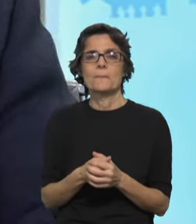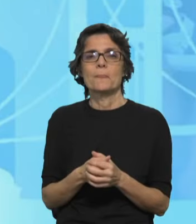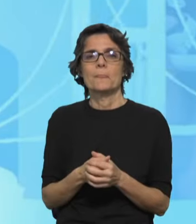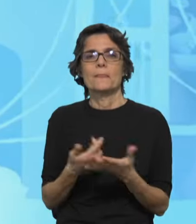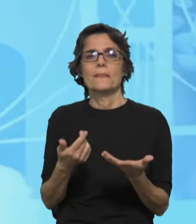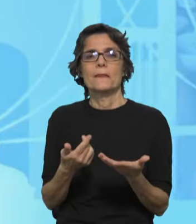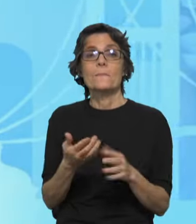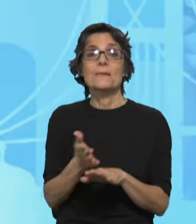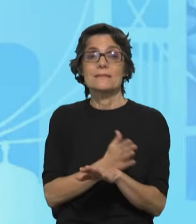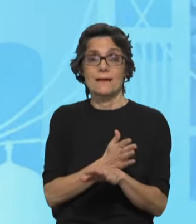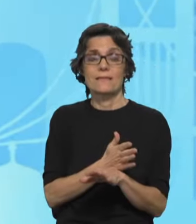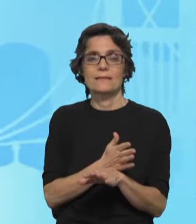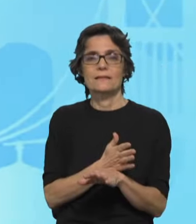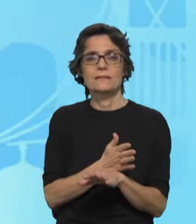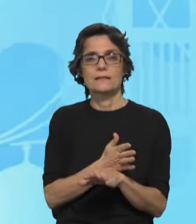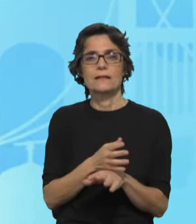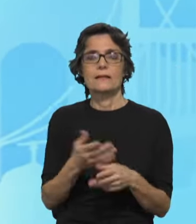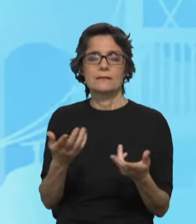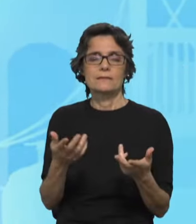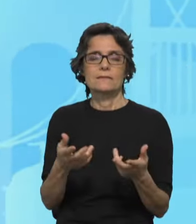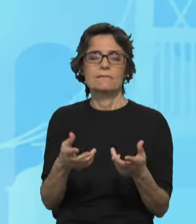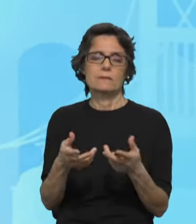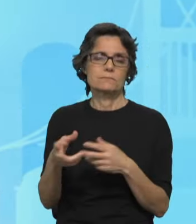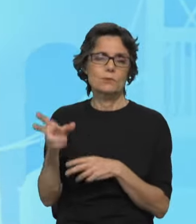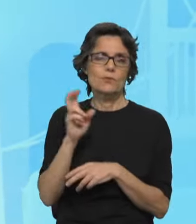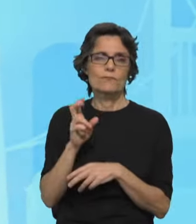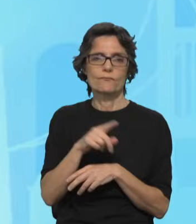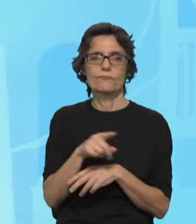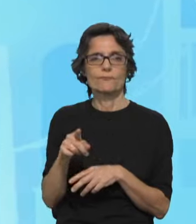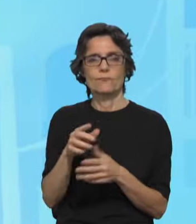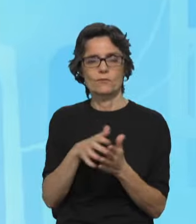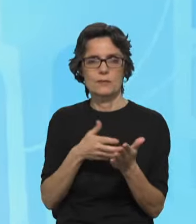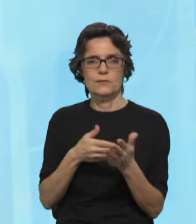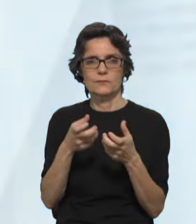Antes de pedir análise do texto do Evangelho ao Padre Joaquim Canhão, vamos escutar esse texto.